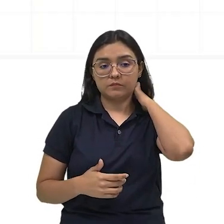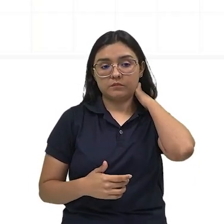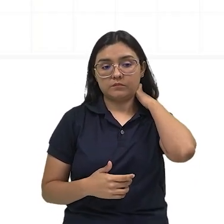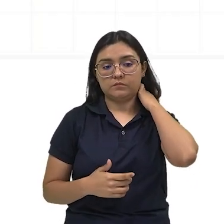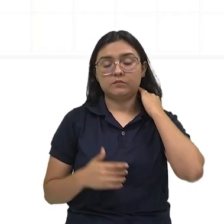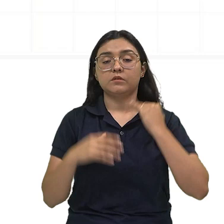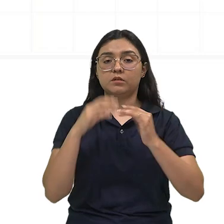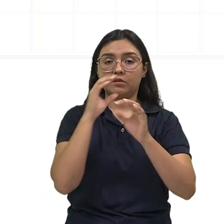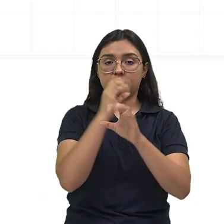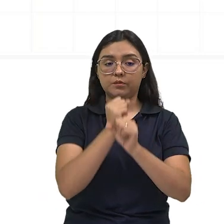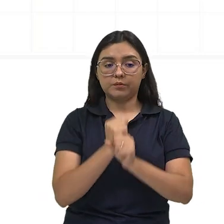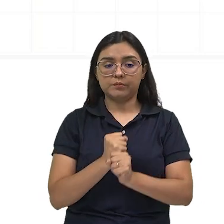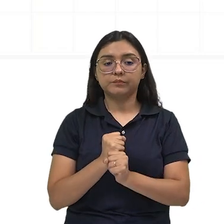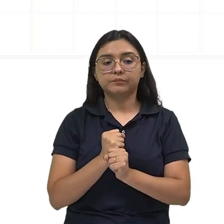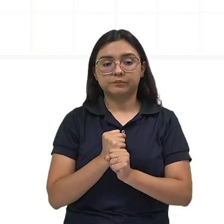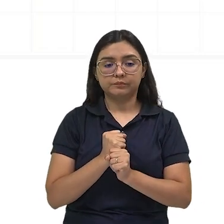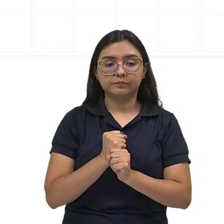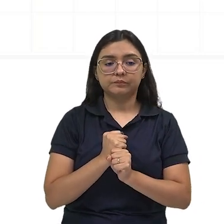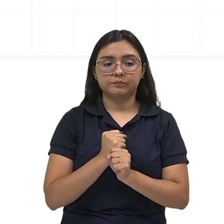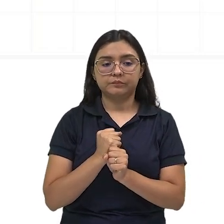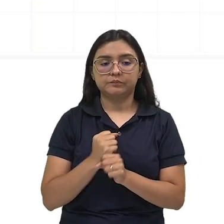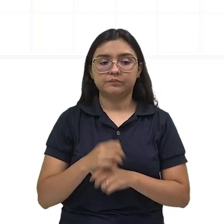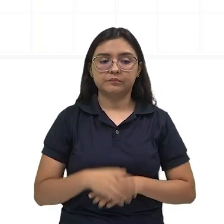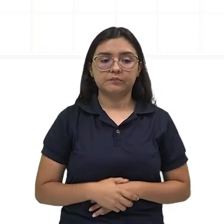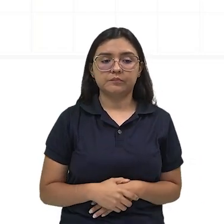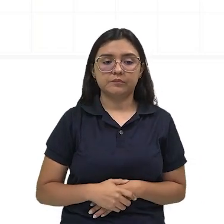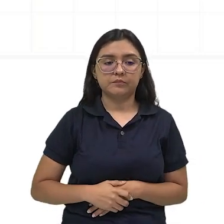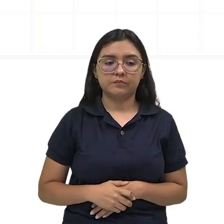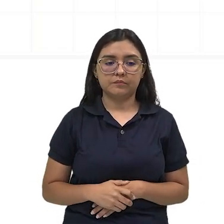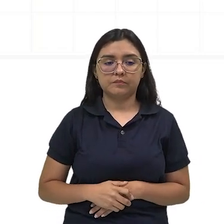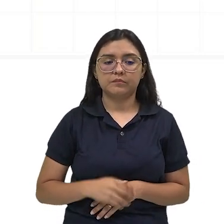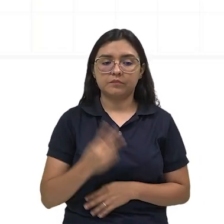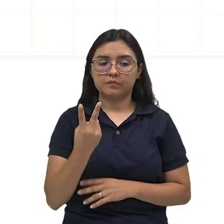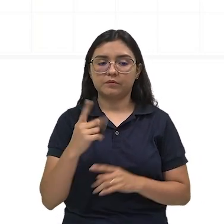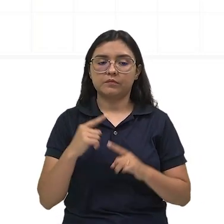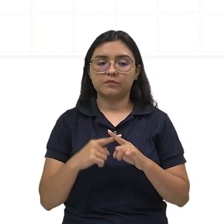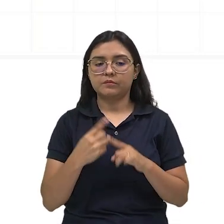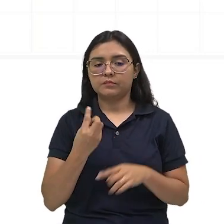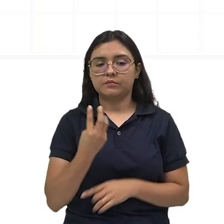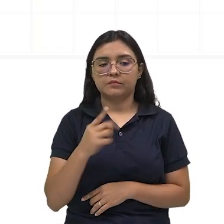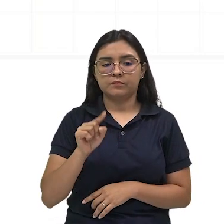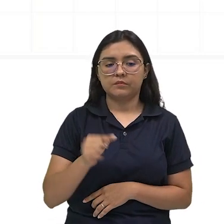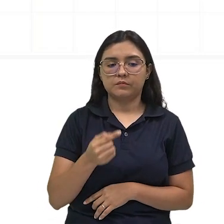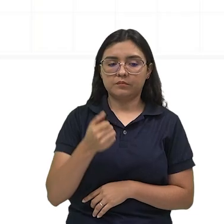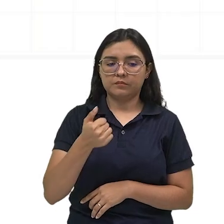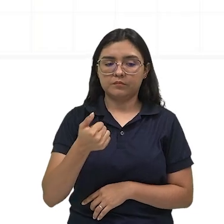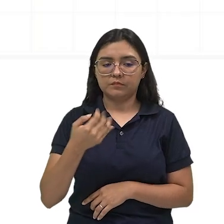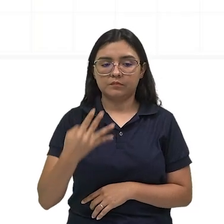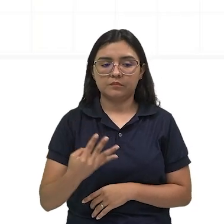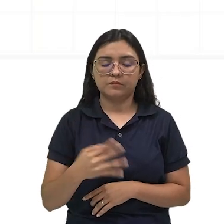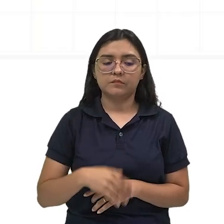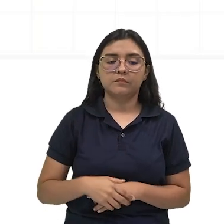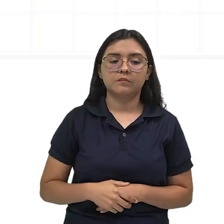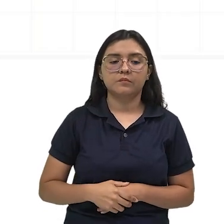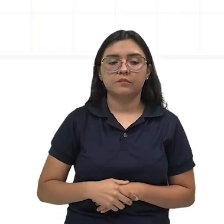essa conta simultaneamente, ó, 2 vezes 3,14